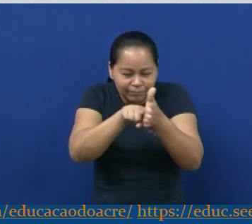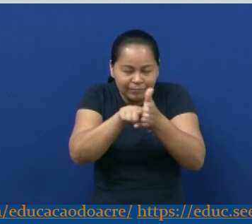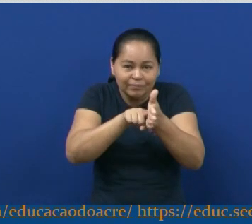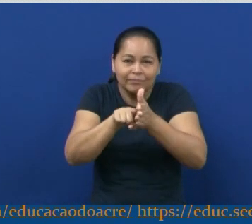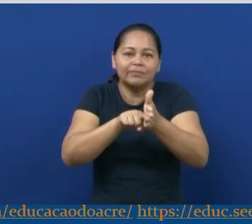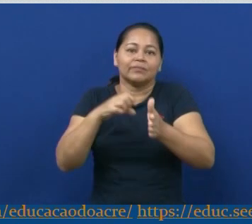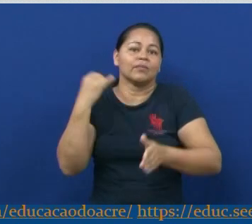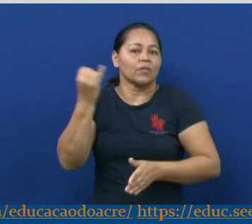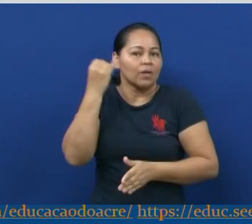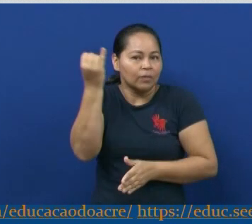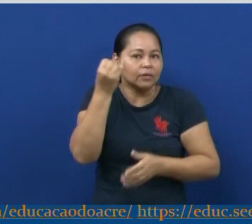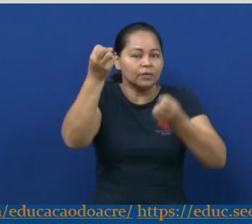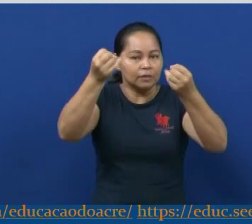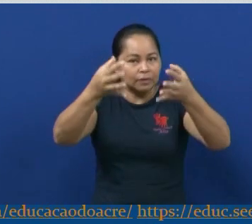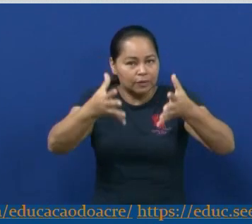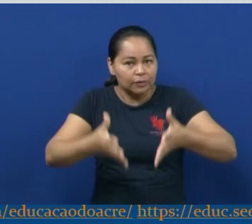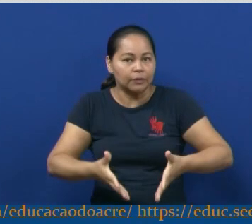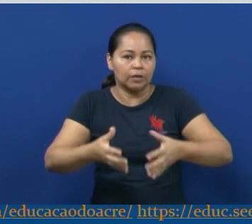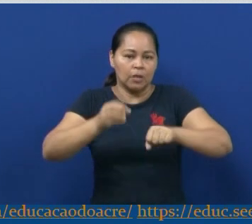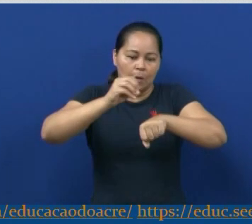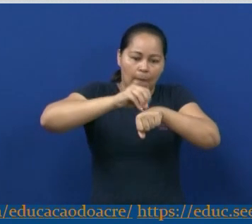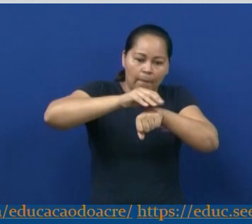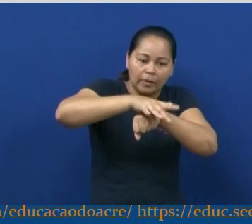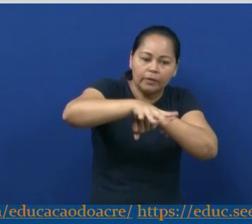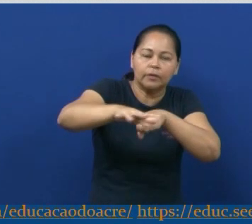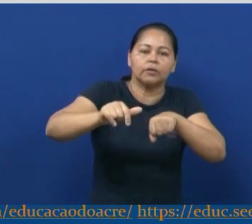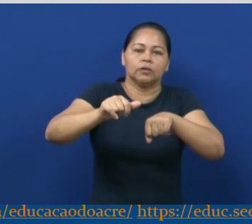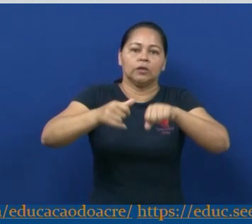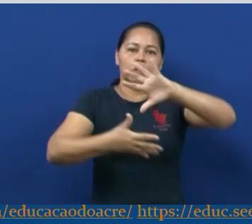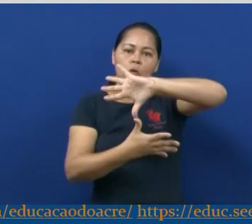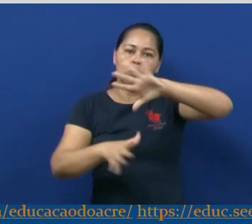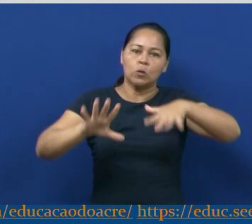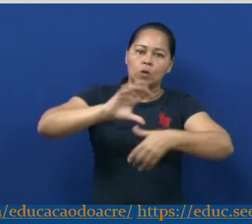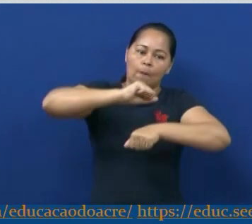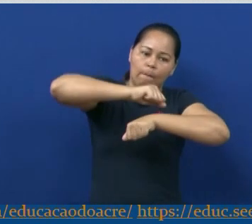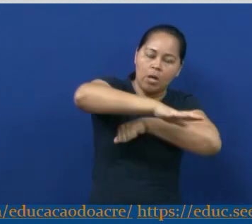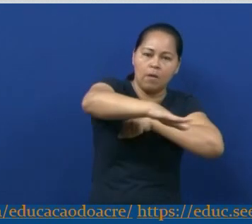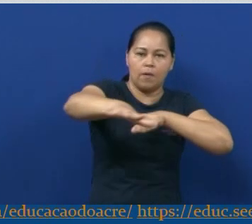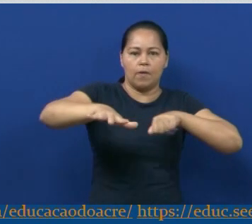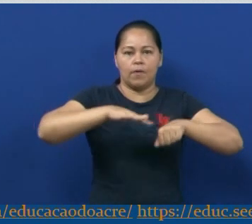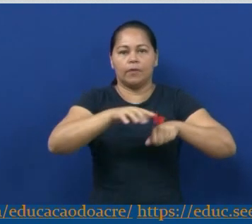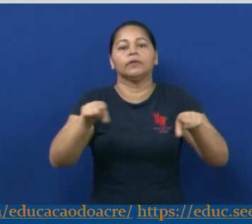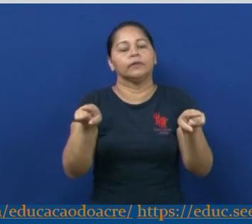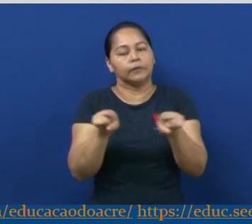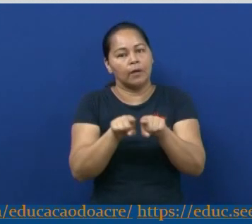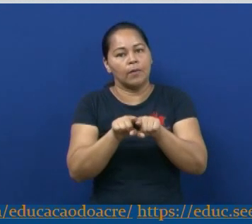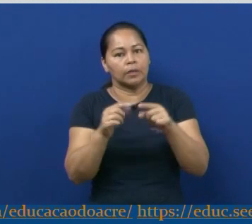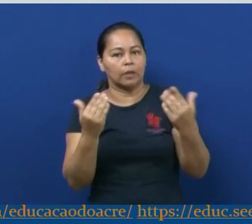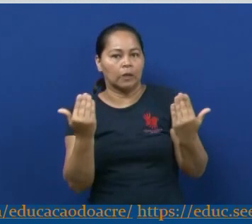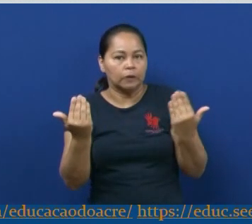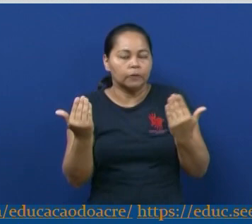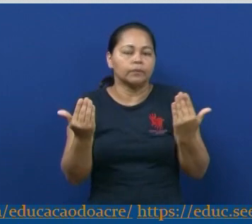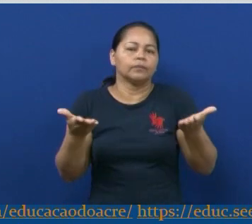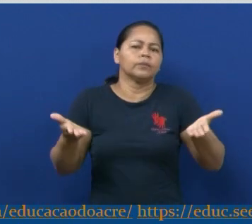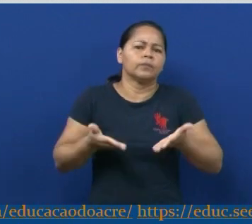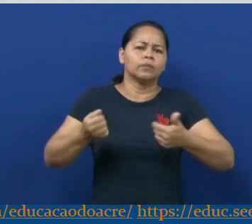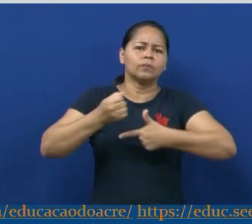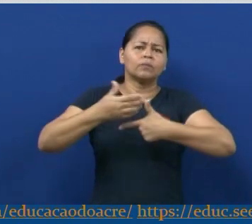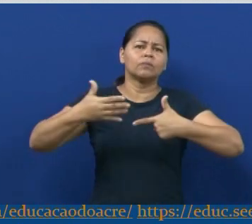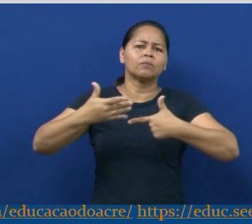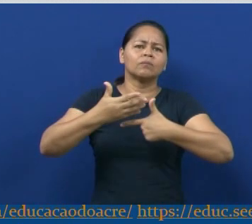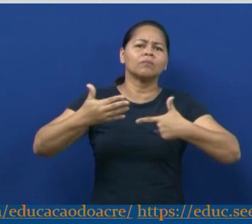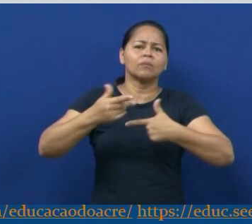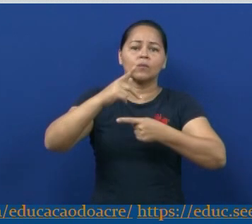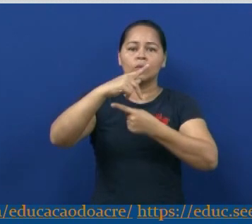que fala sobre as questões das epidemias e das pandemias. Por exemplo, um dos filmes que está mais em alta na Netflix hoje é o